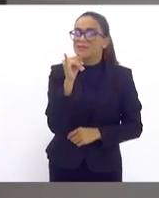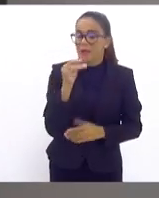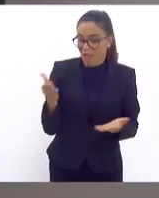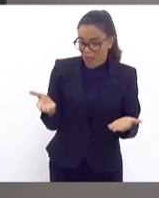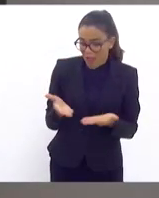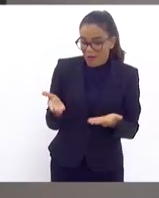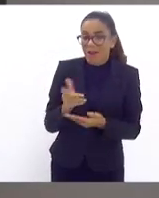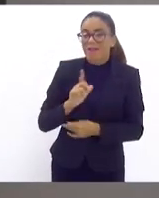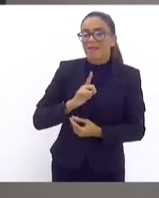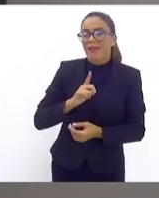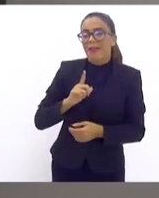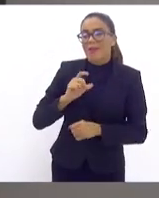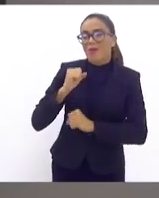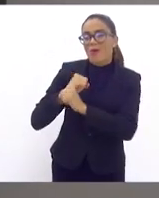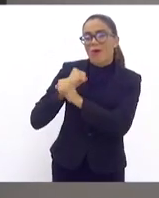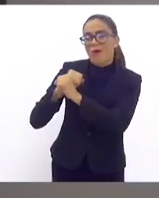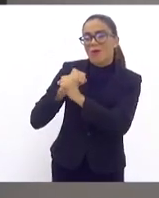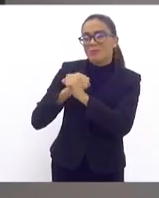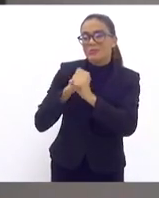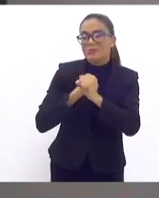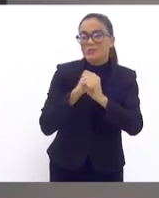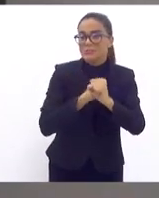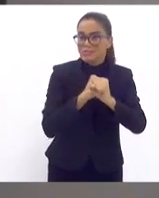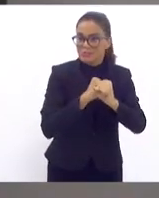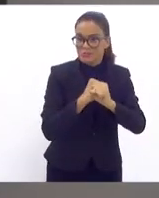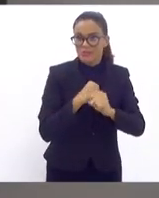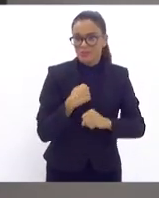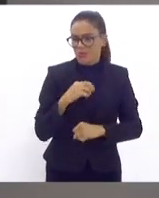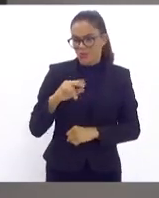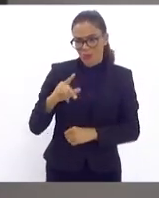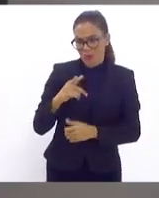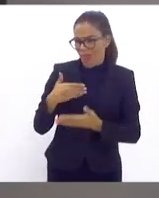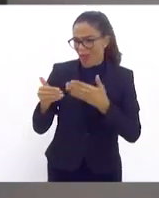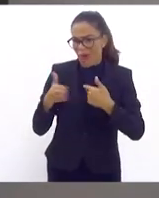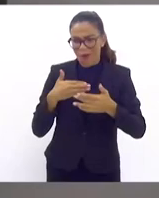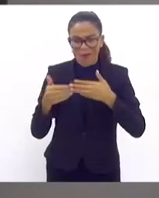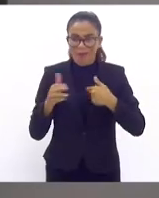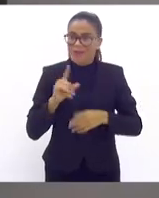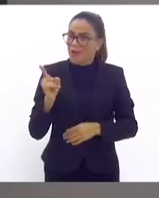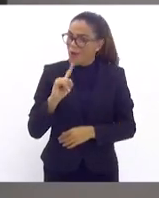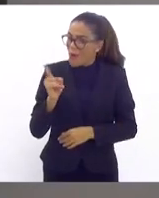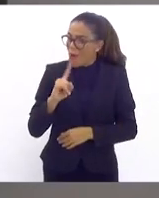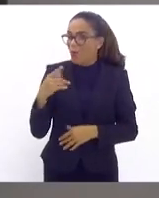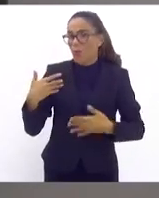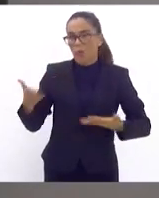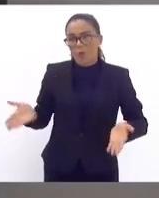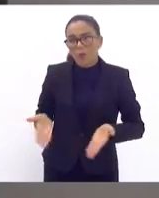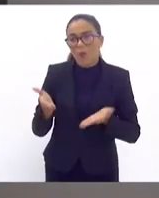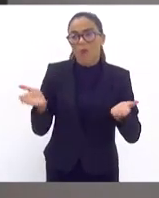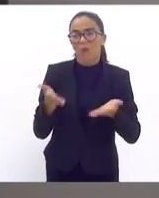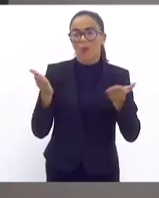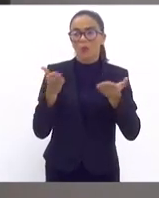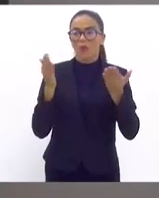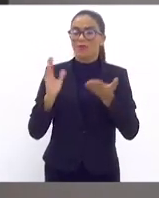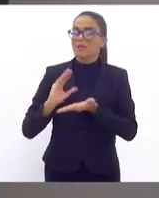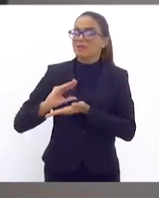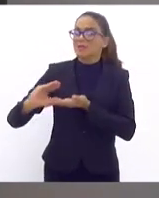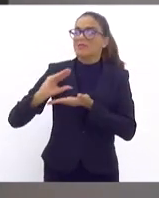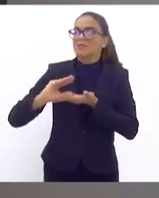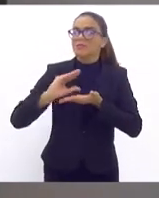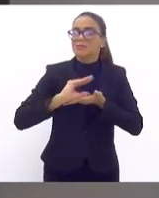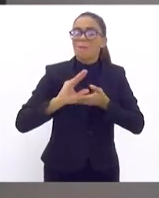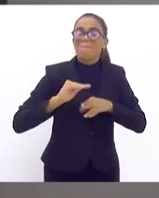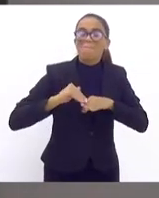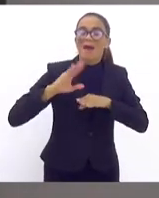agora sendo construído, isso não é qualquer coisa, isso dialoga com a economia do mar no estado do Rio de Janeiro. Está sendo investido mais